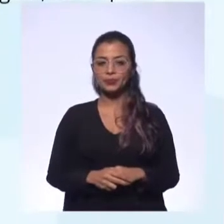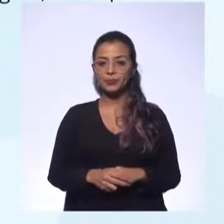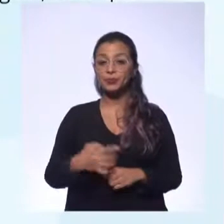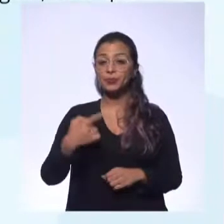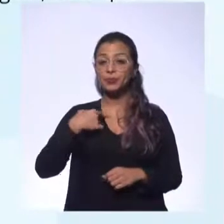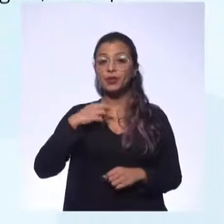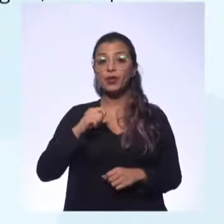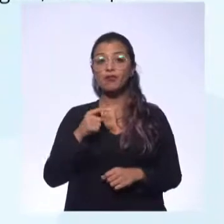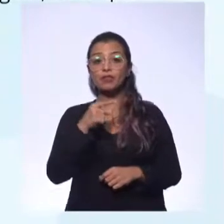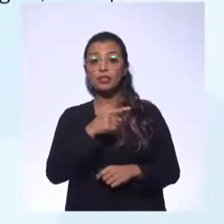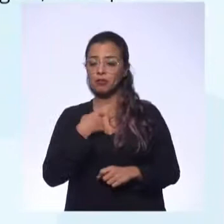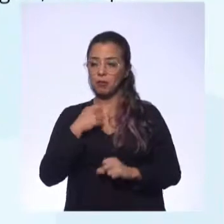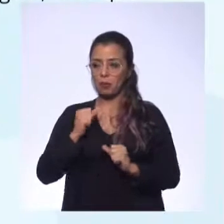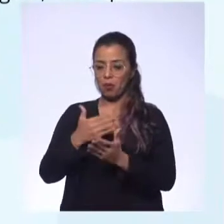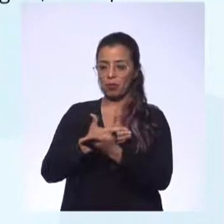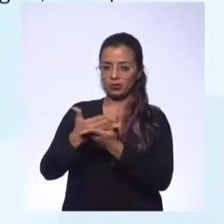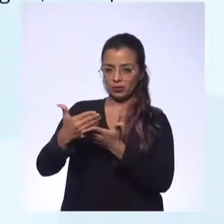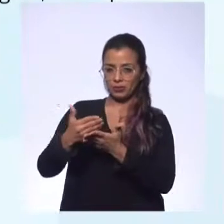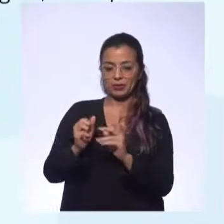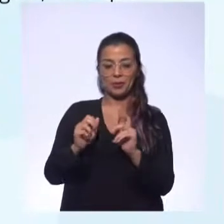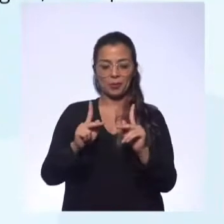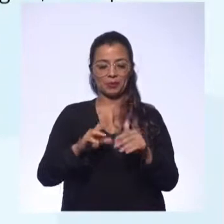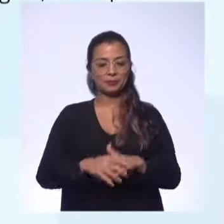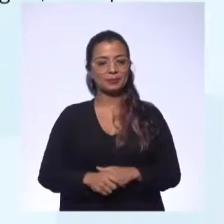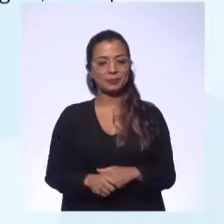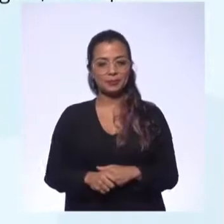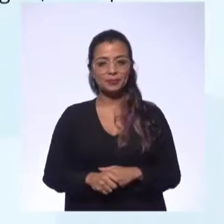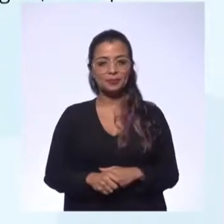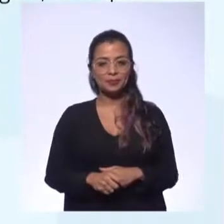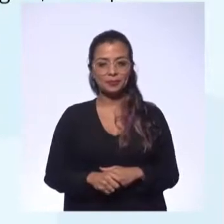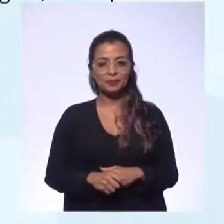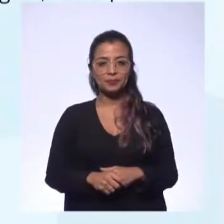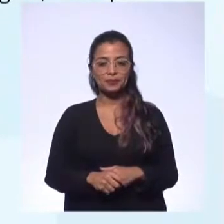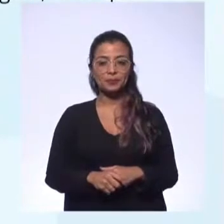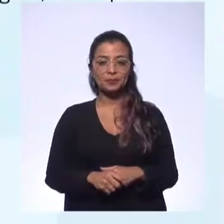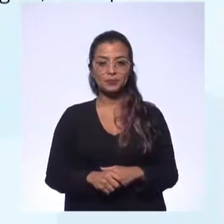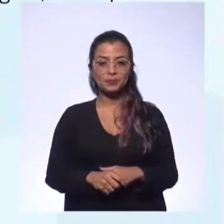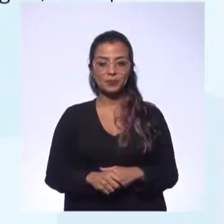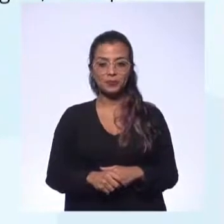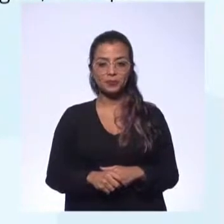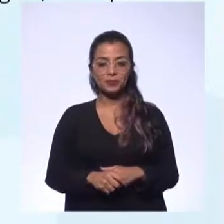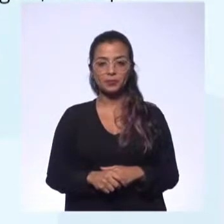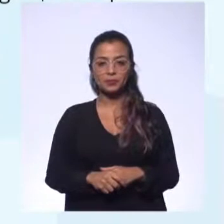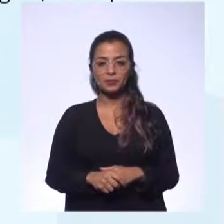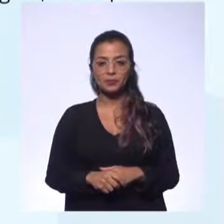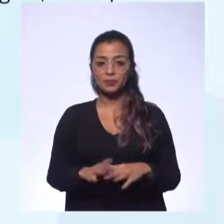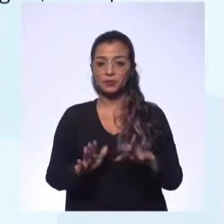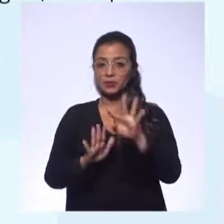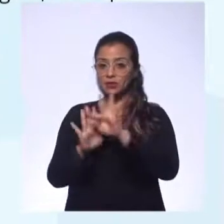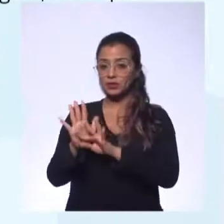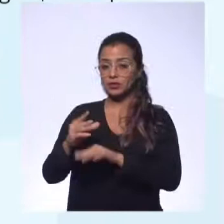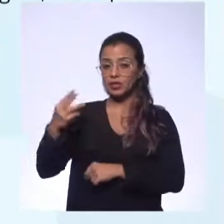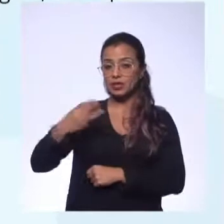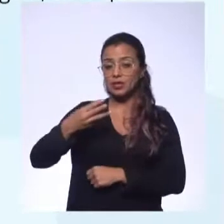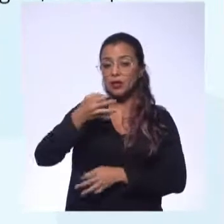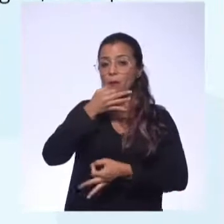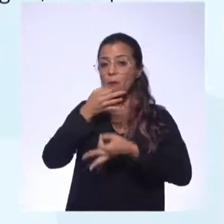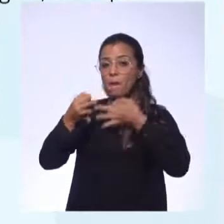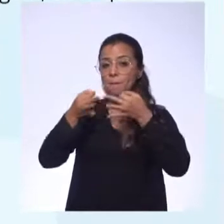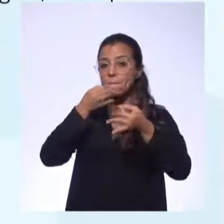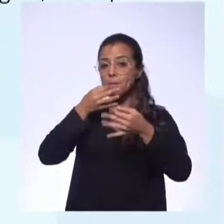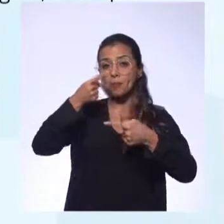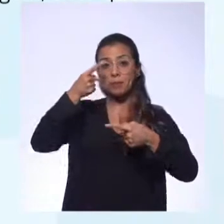ímpar. Eu posso começar. Então, começa. Sem problemas. O texto 3, que é a opinião, celular em sala de aula,